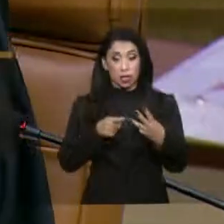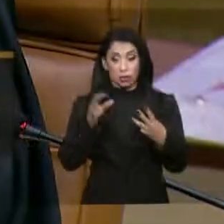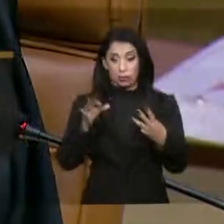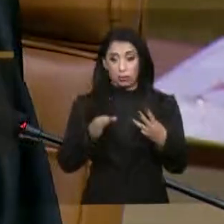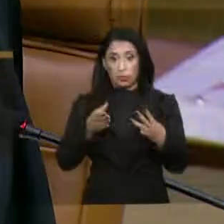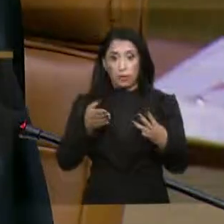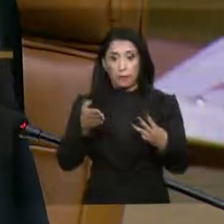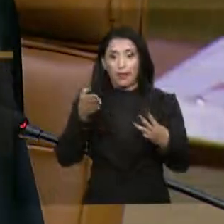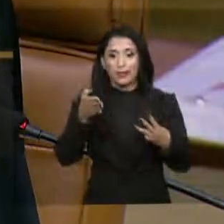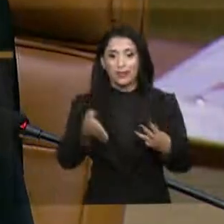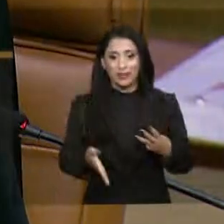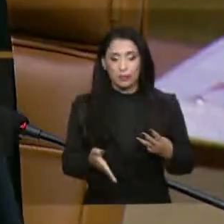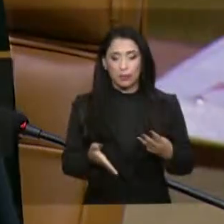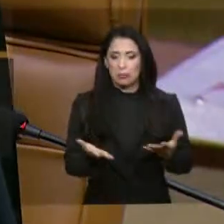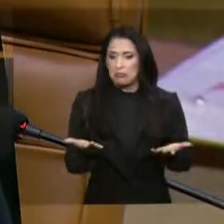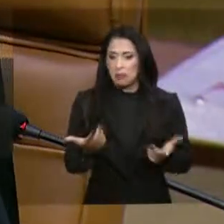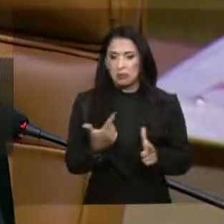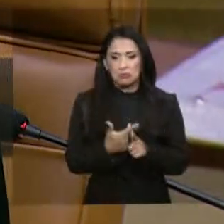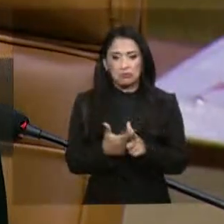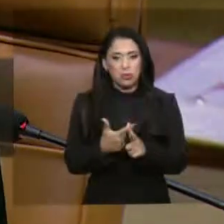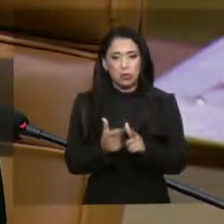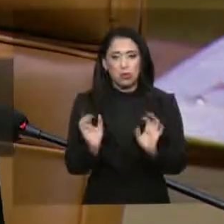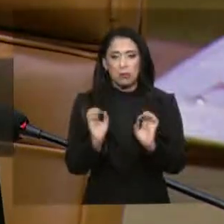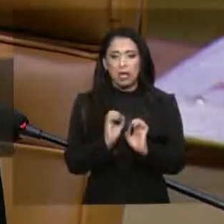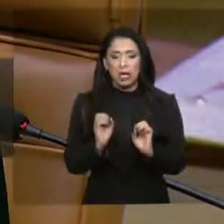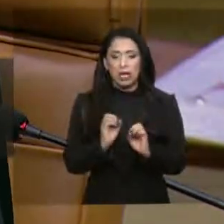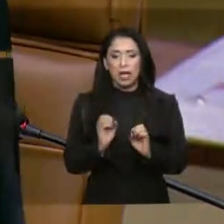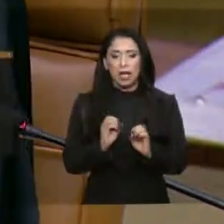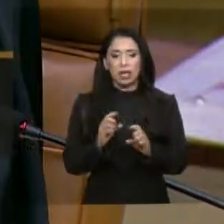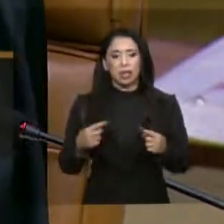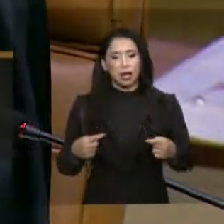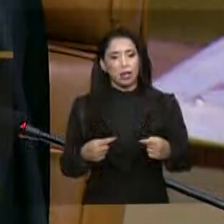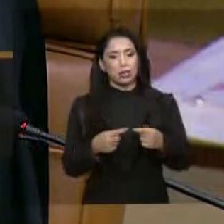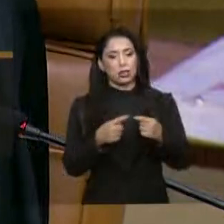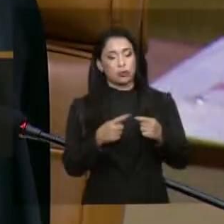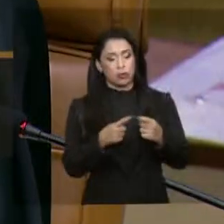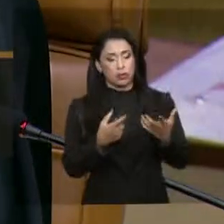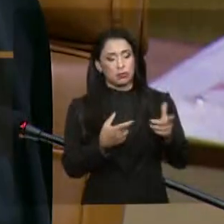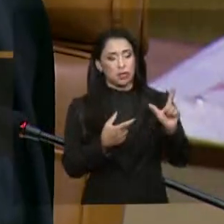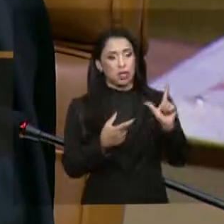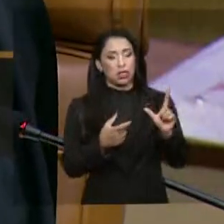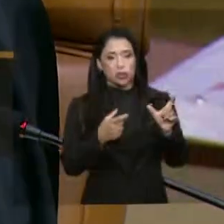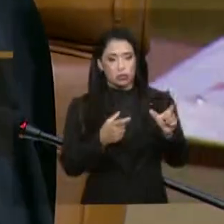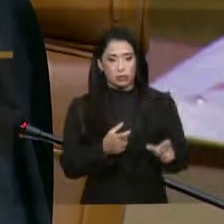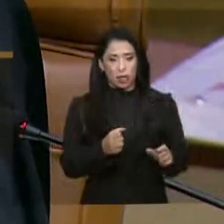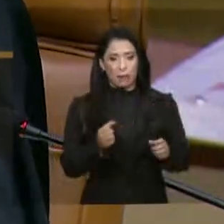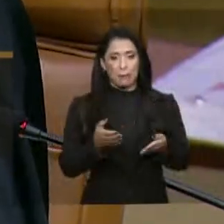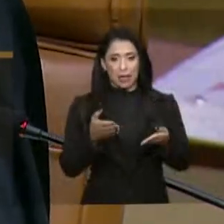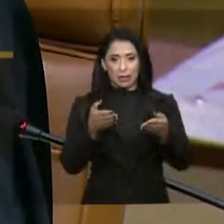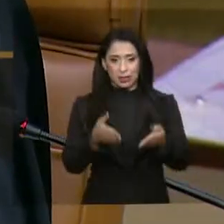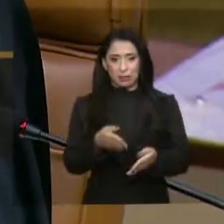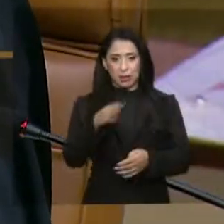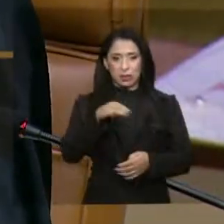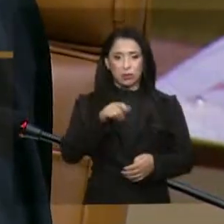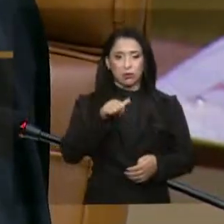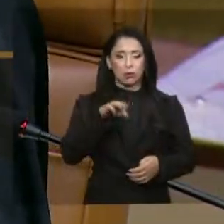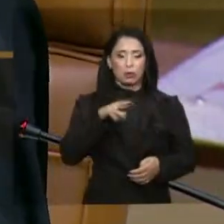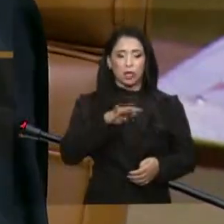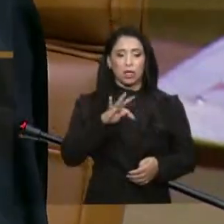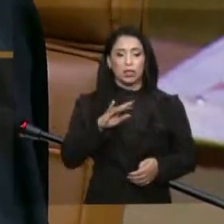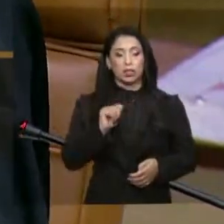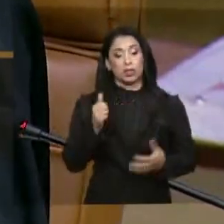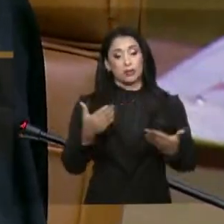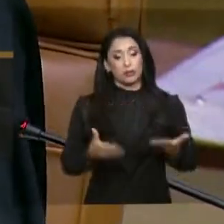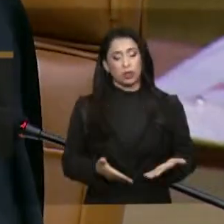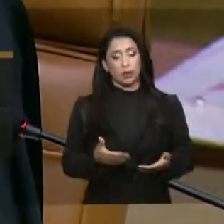ingressar. Então, me parece que não há nenhum problema em relação à legitimidade. Da mesma forma, em relação ao cabimento da ação